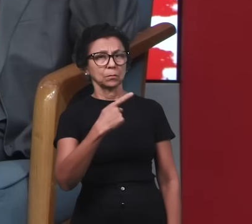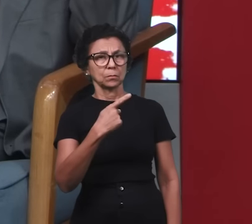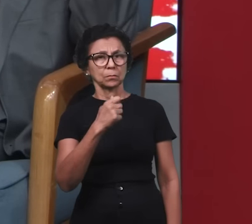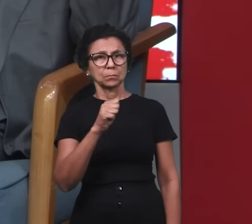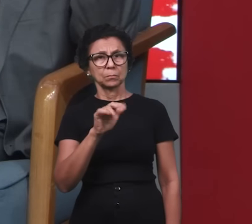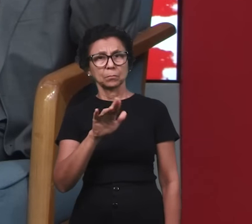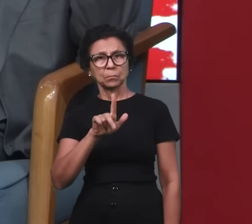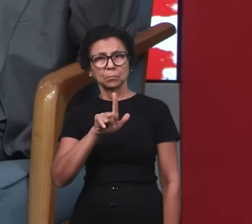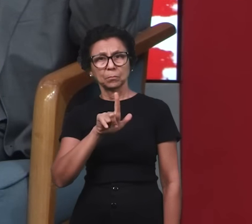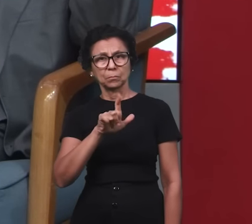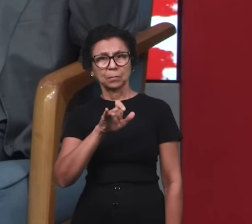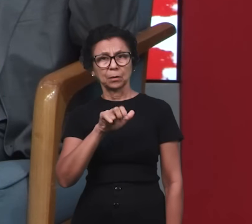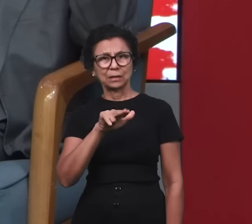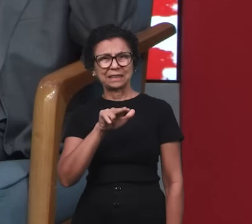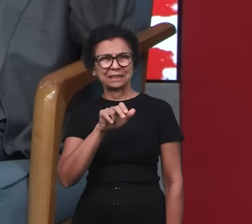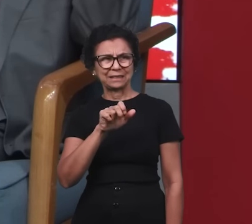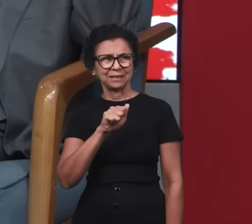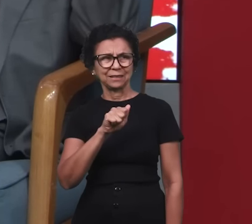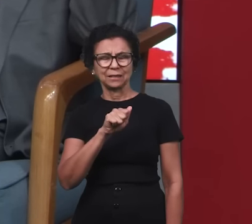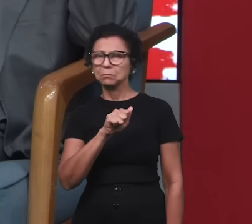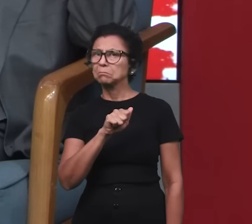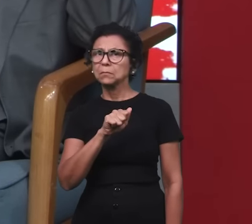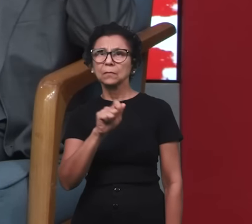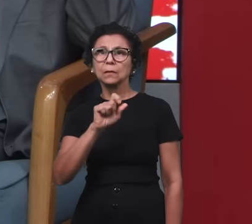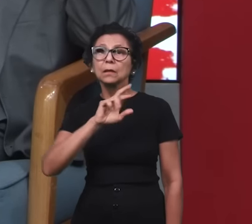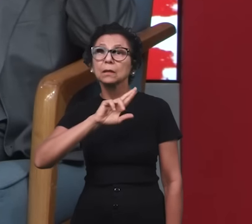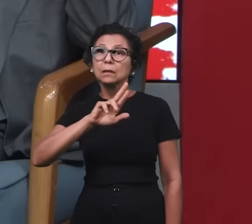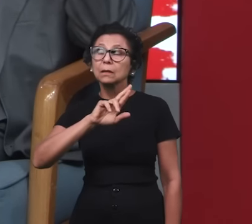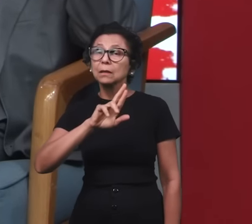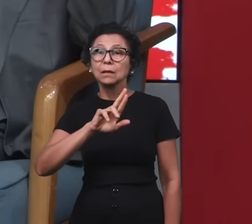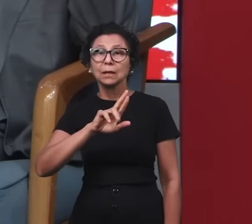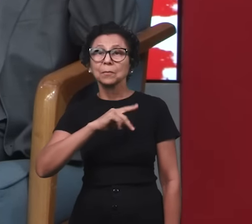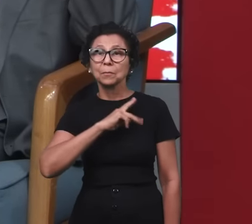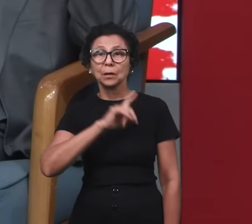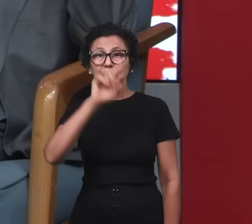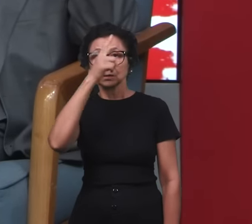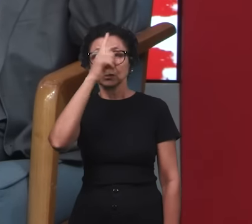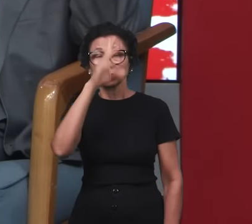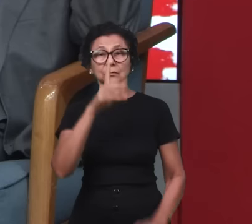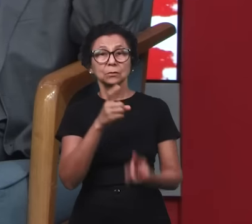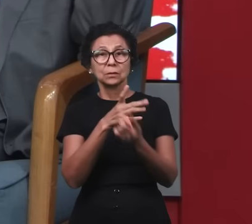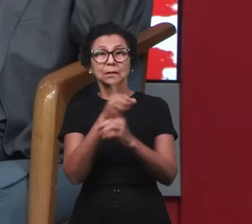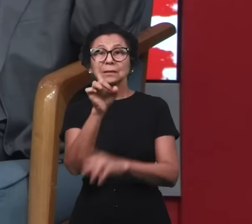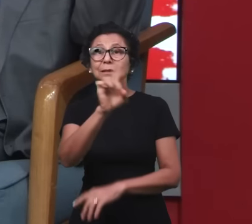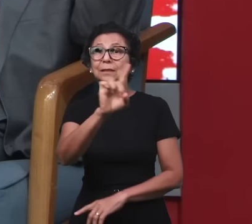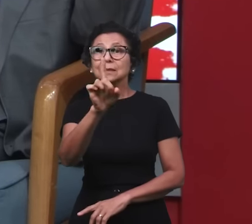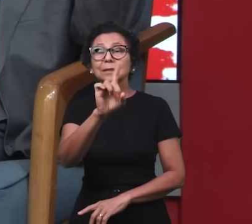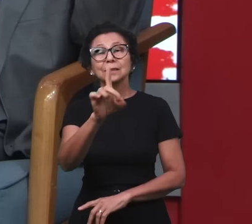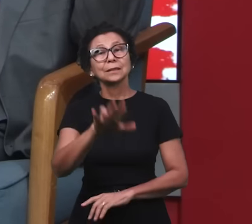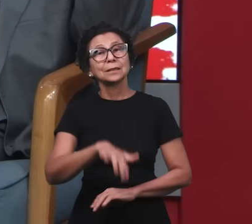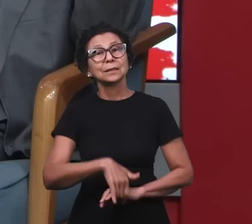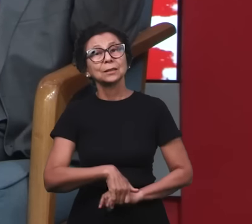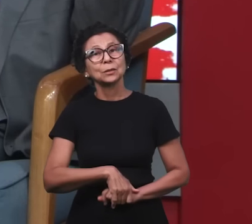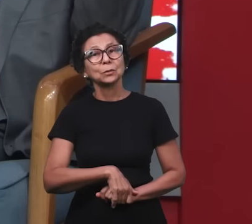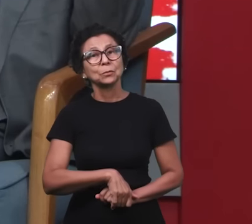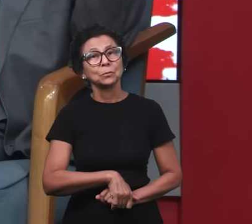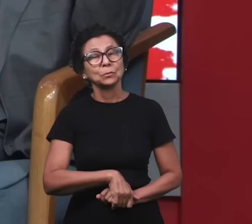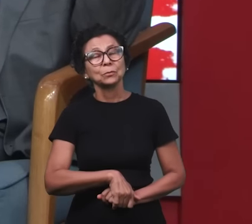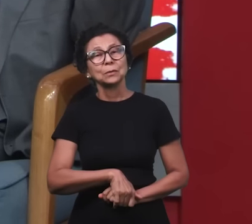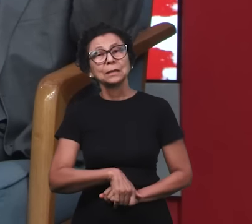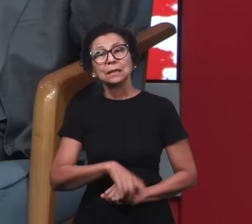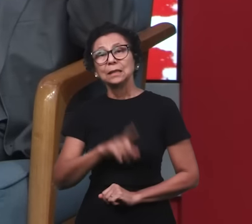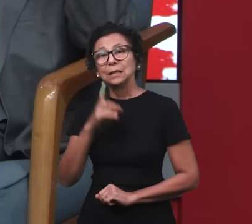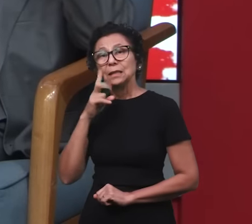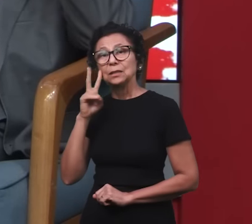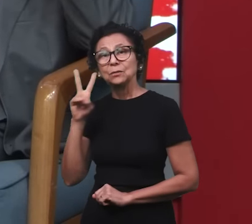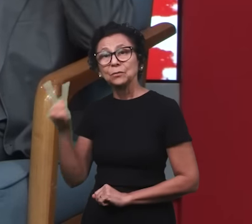Paulo não escreveu, nem criou nenhuma doutrina. Paulo descreveu o que ele